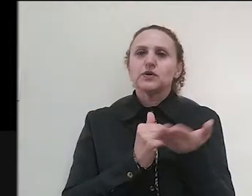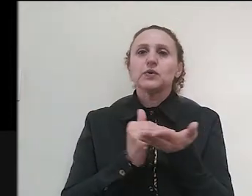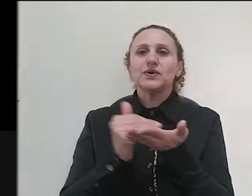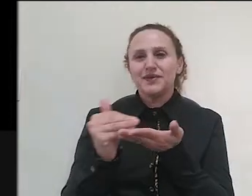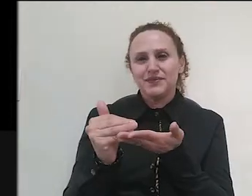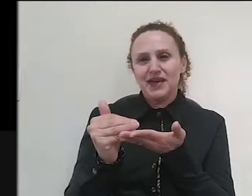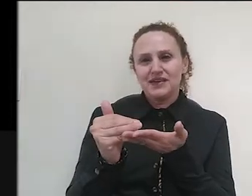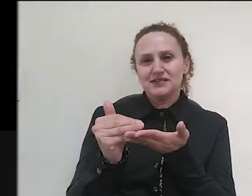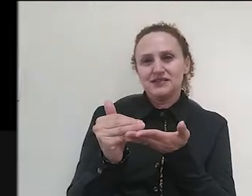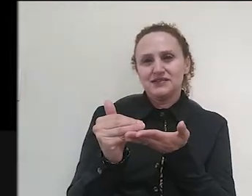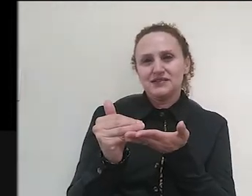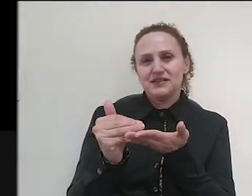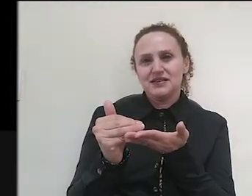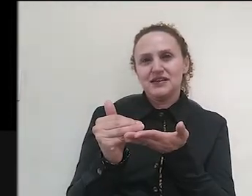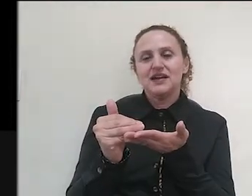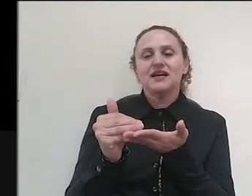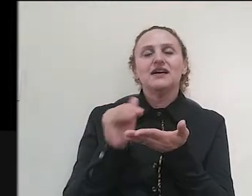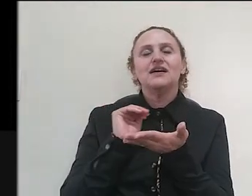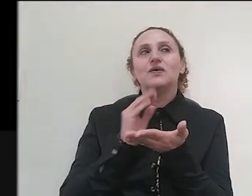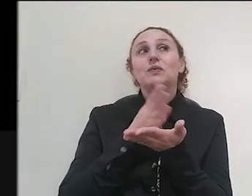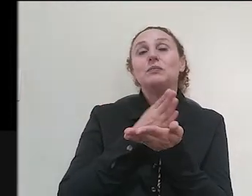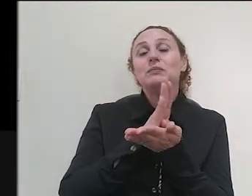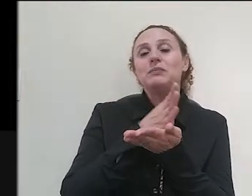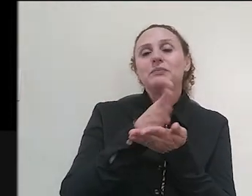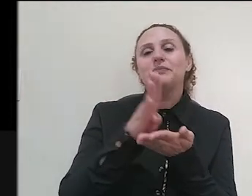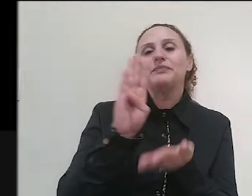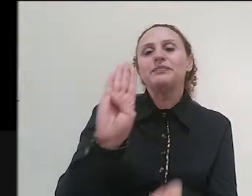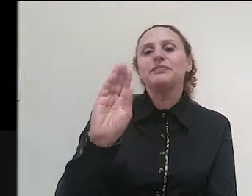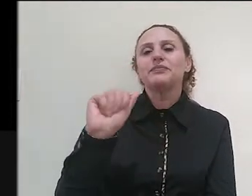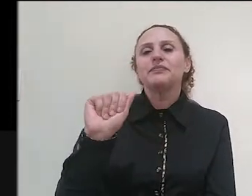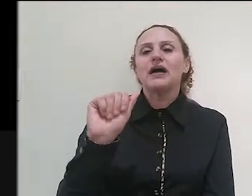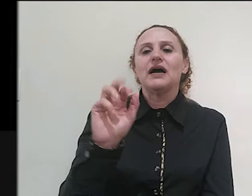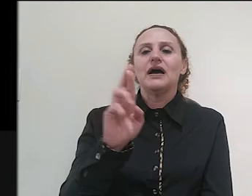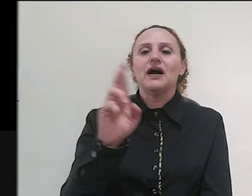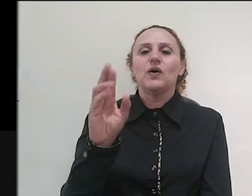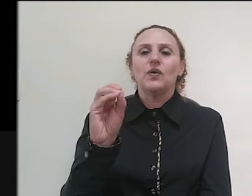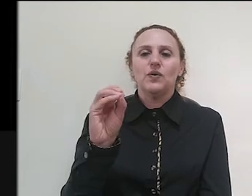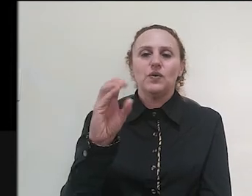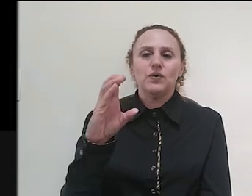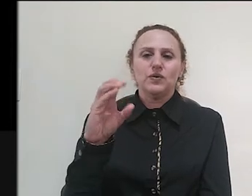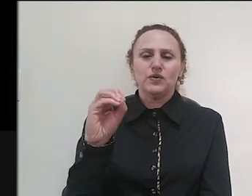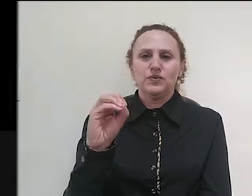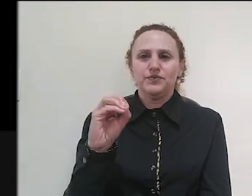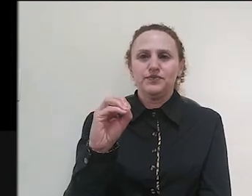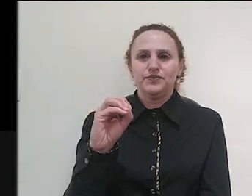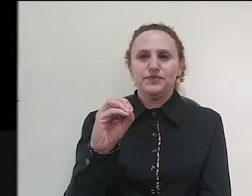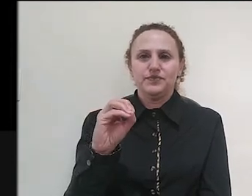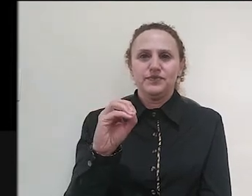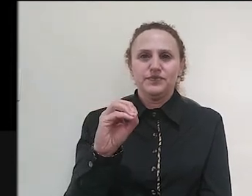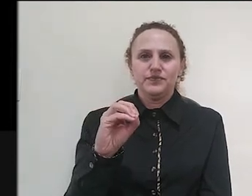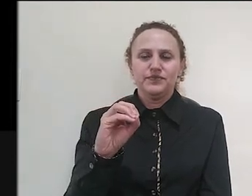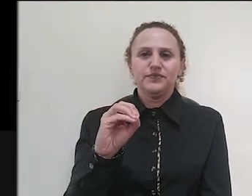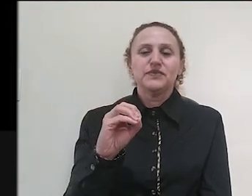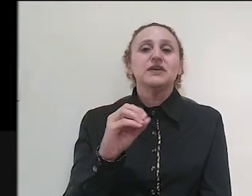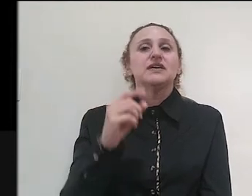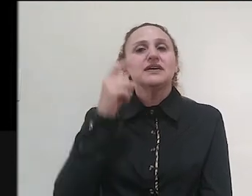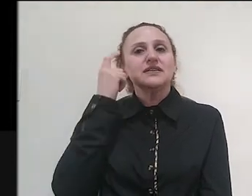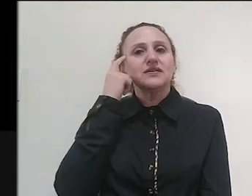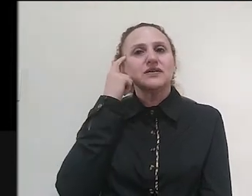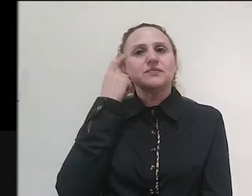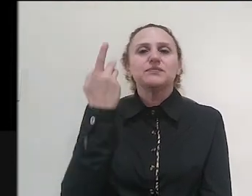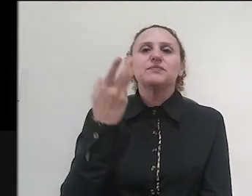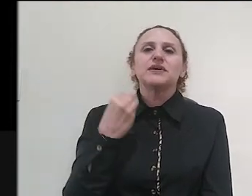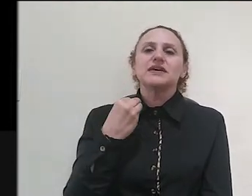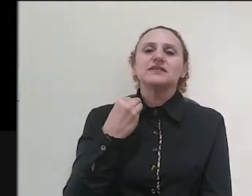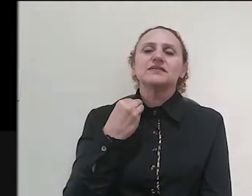vai trazer a questão do exagero, né? Vai tentar ser uma contraproposta, digamos assim, a esse exagero